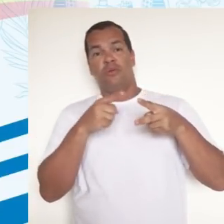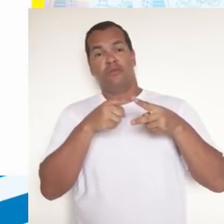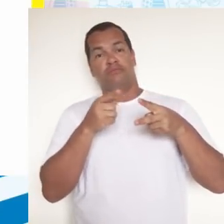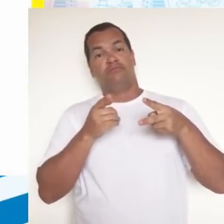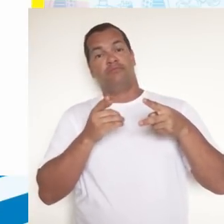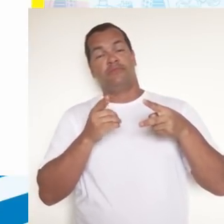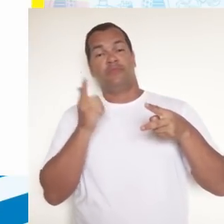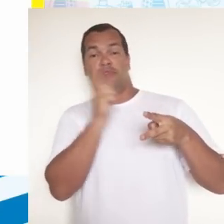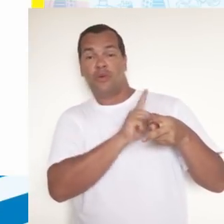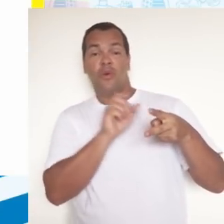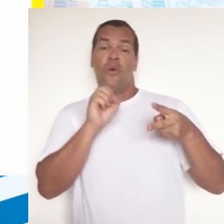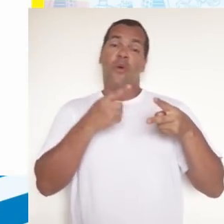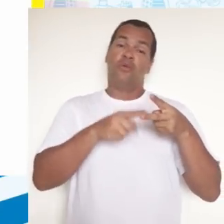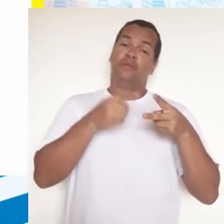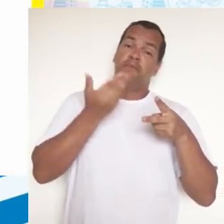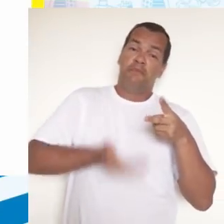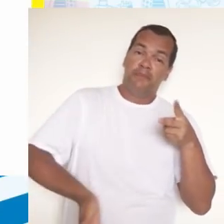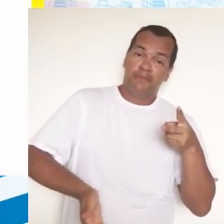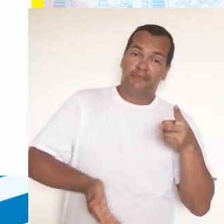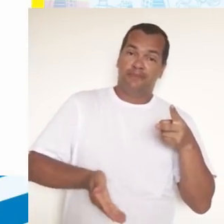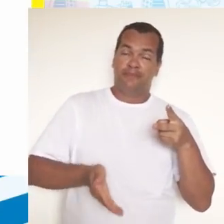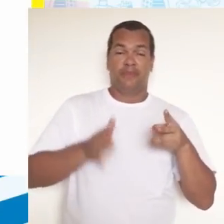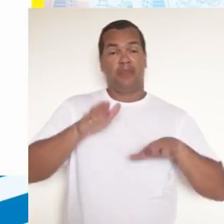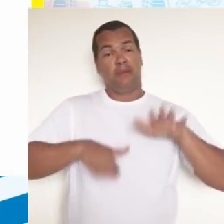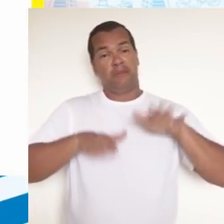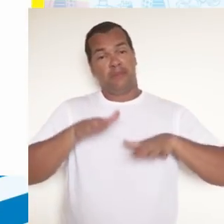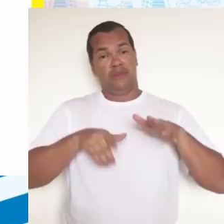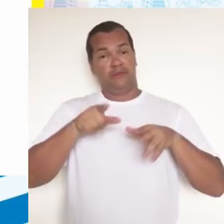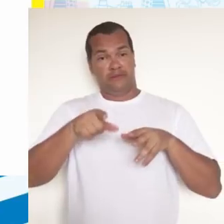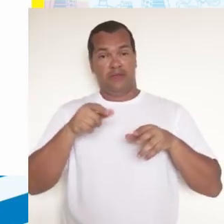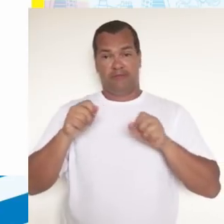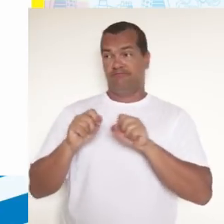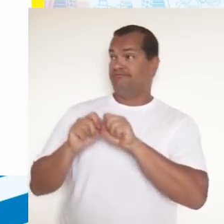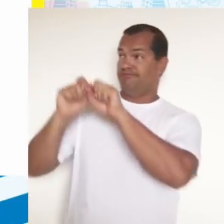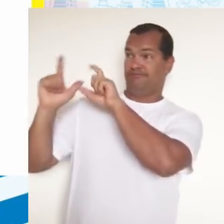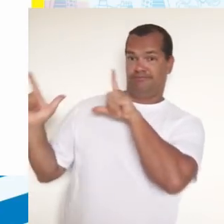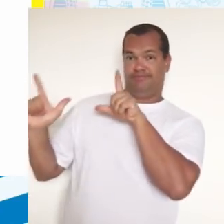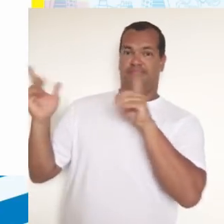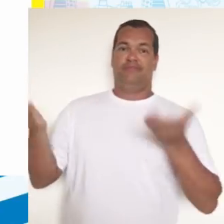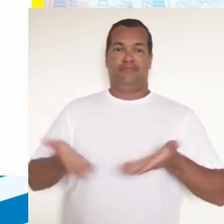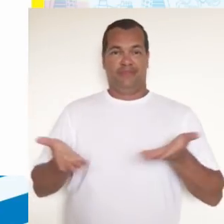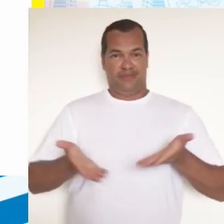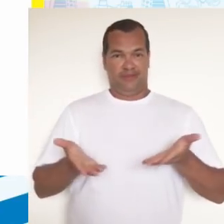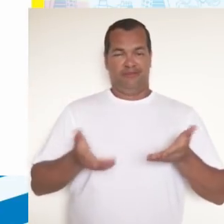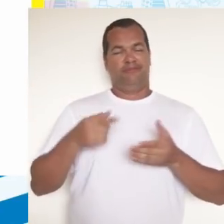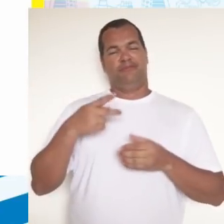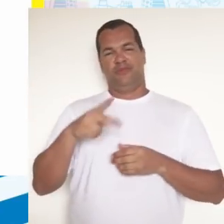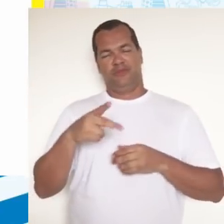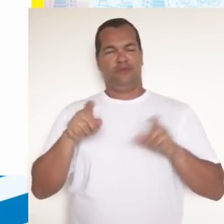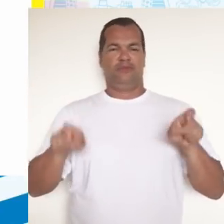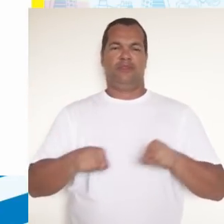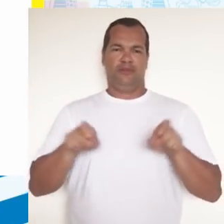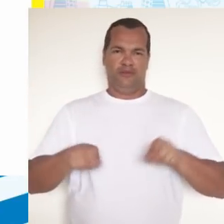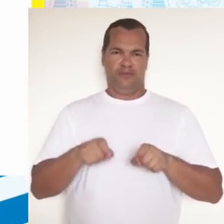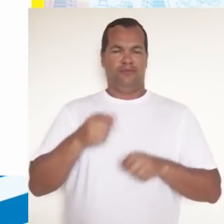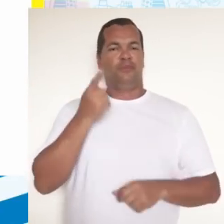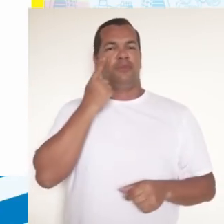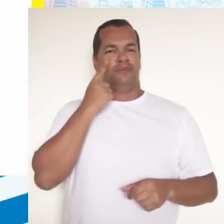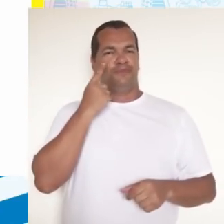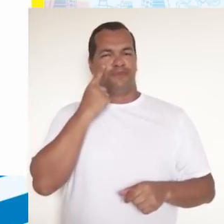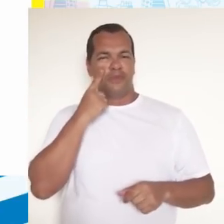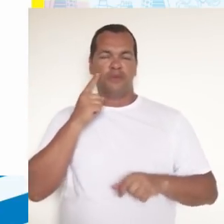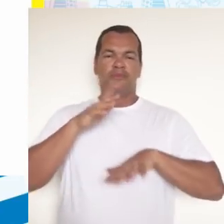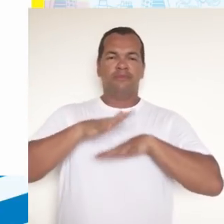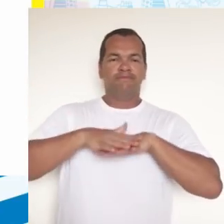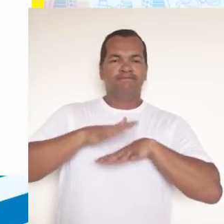Ou você ganha ou você perde, conforme a imagem que está aparecendo na tela do seu computador.